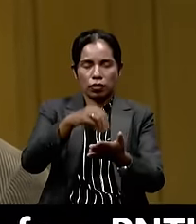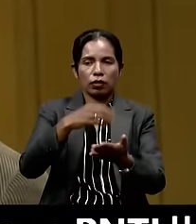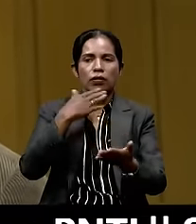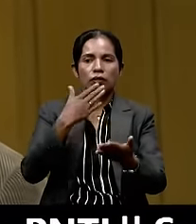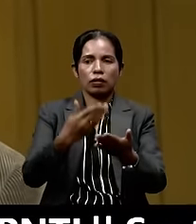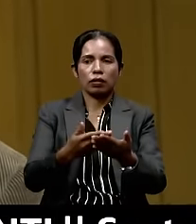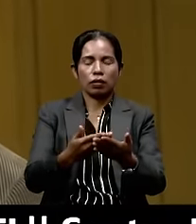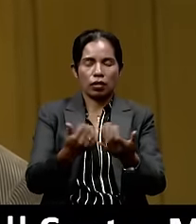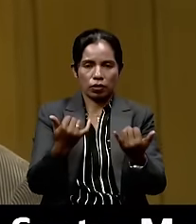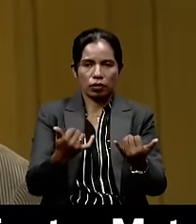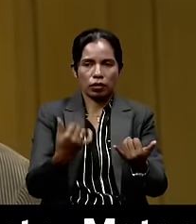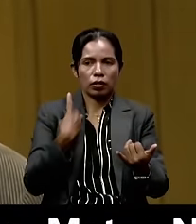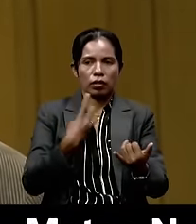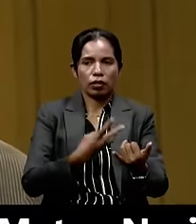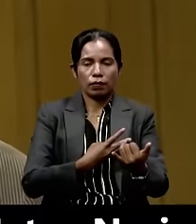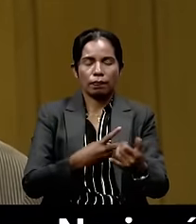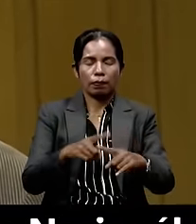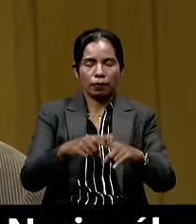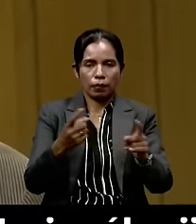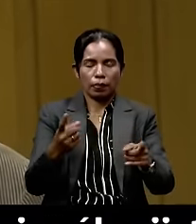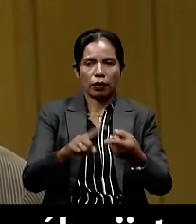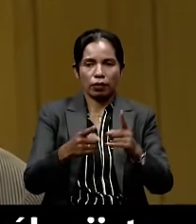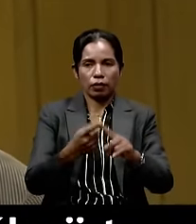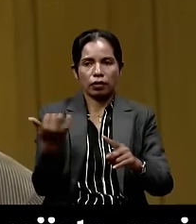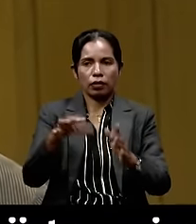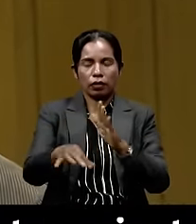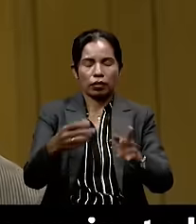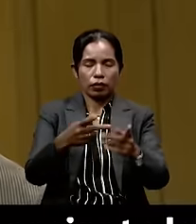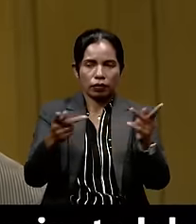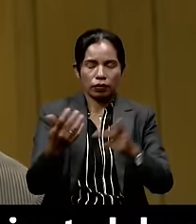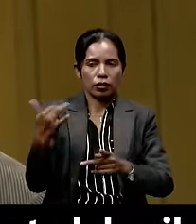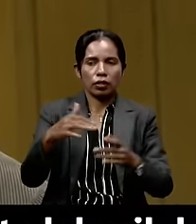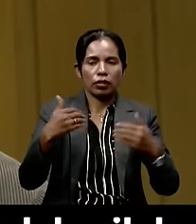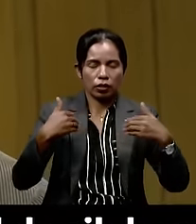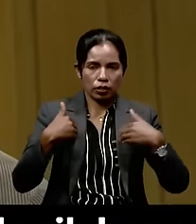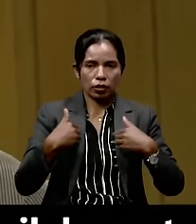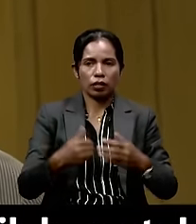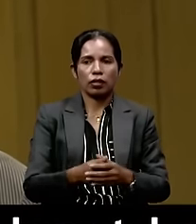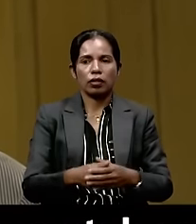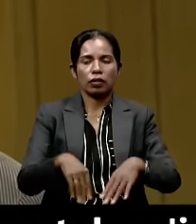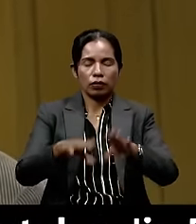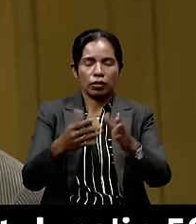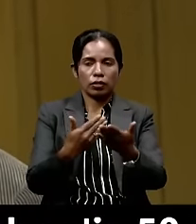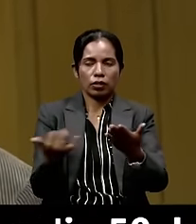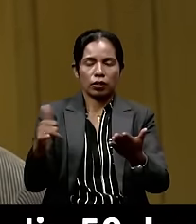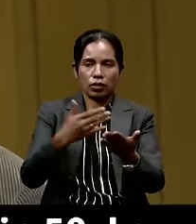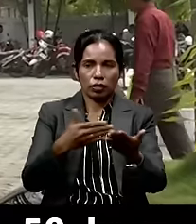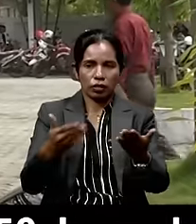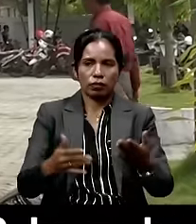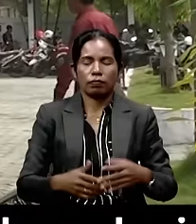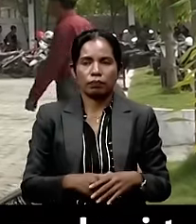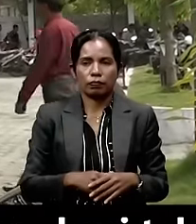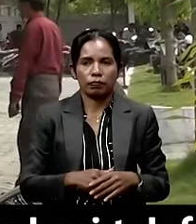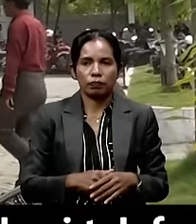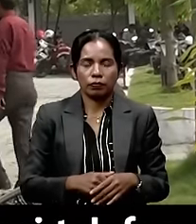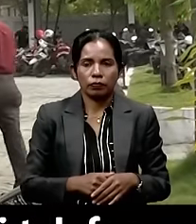agora provisoriamente te reabilita ela nebe malo se pelo pagamento fati se nabai maka iha on existente on ne preso fan sangue nessa